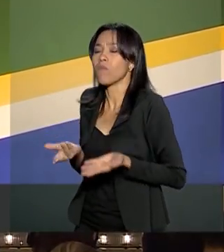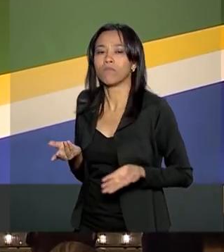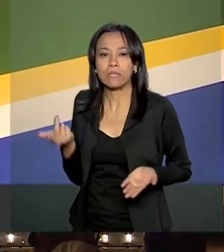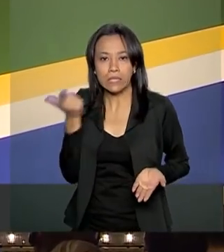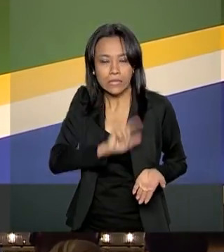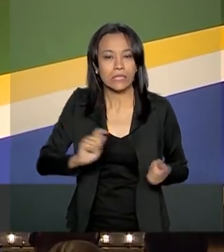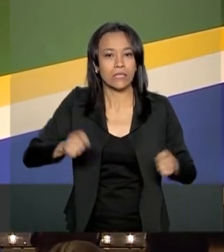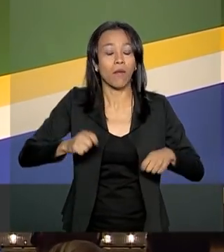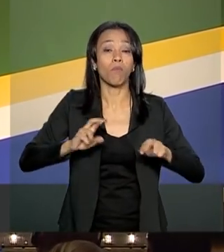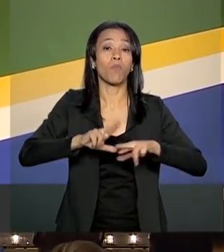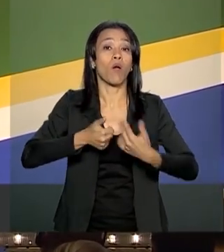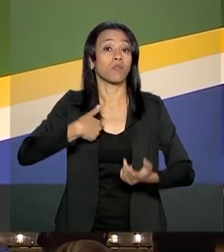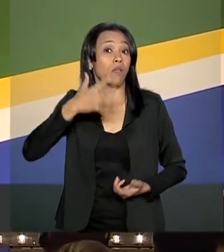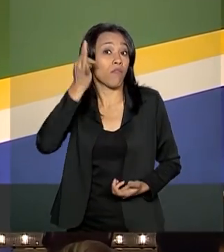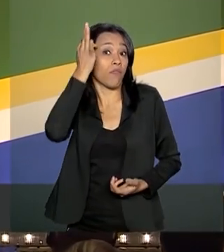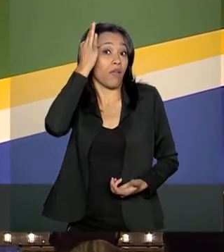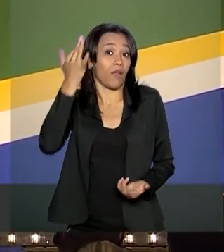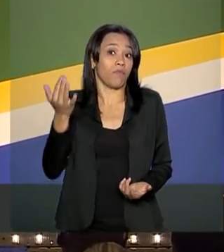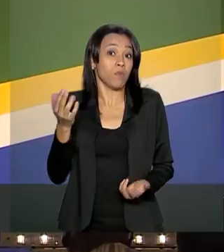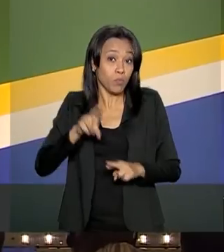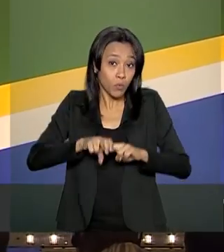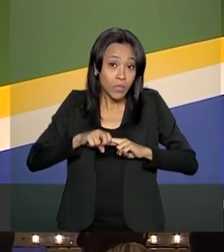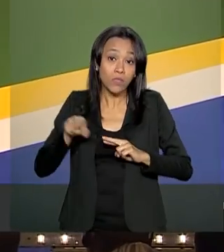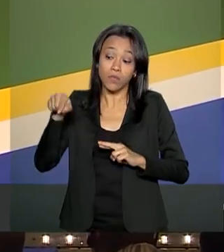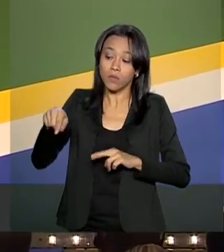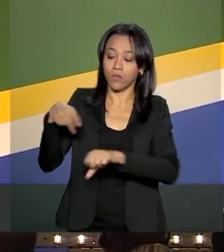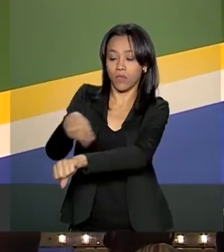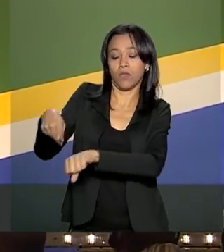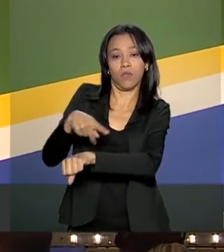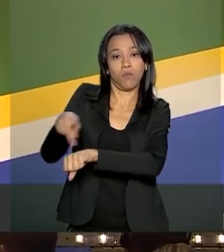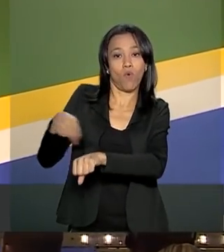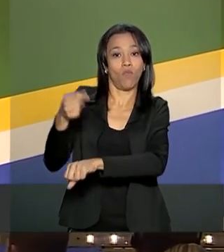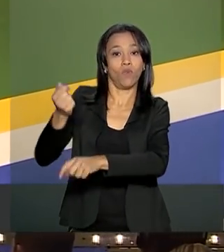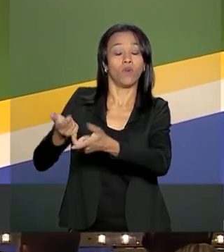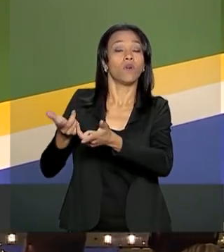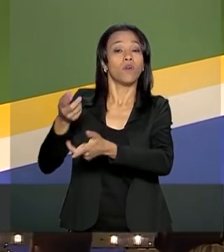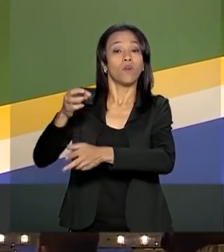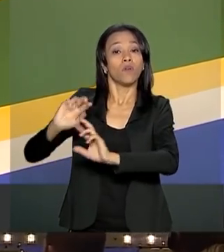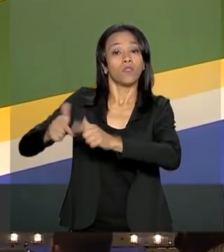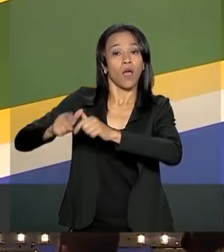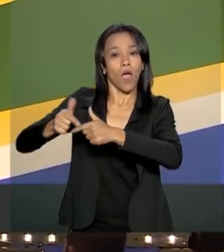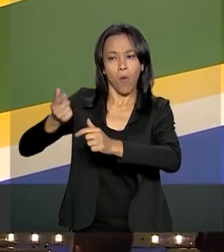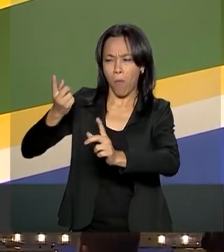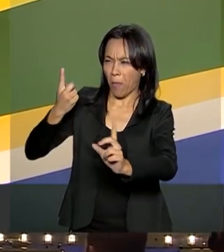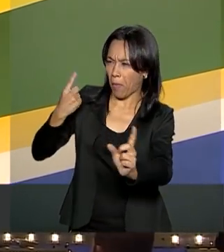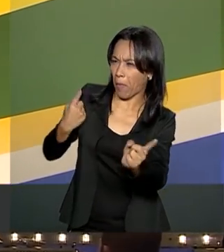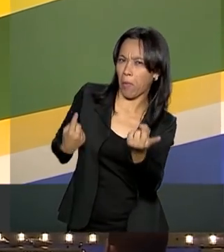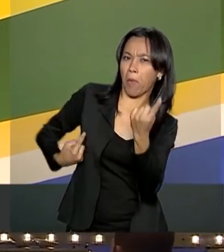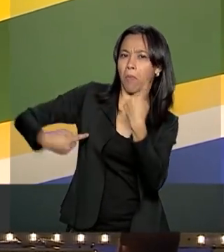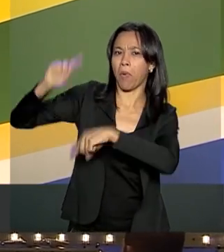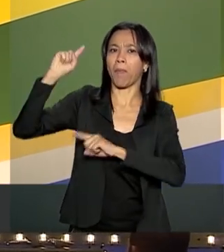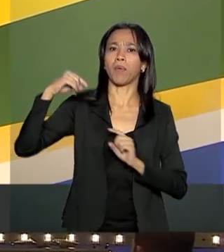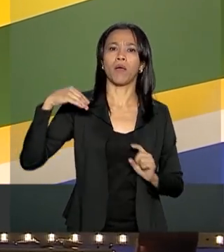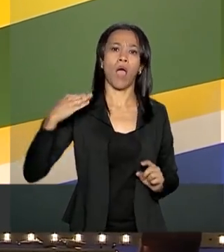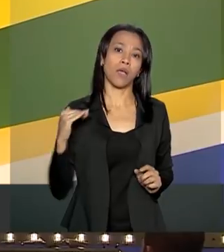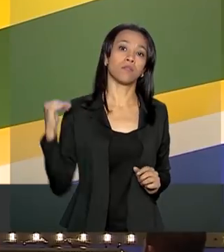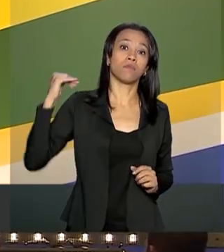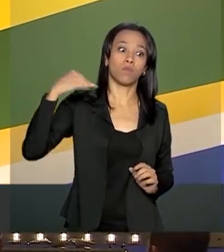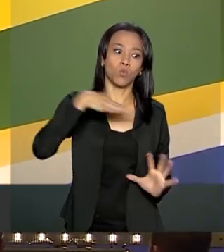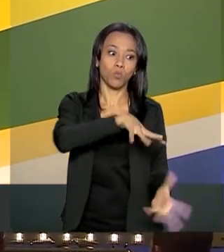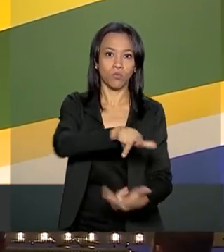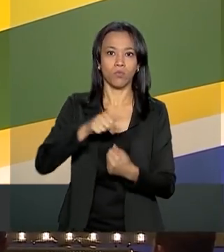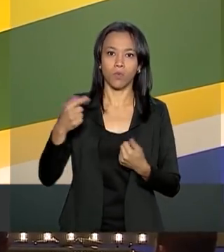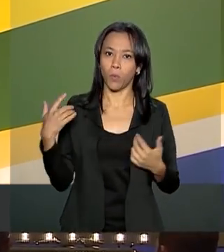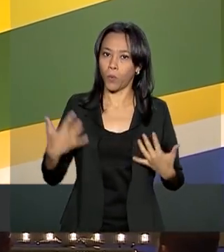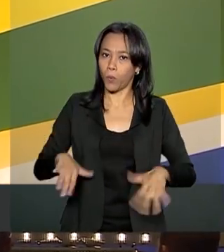fazendo com que Israel ocupe cada vez mais um lugar de destaque no mundo. Imagine ao lado do Brasil.